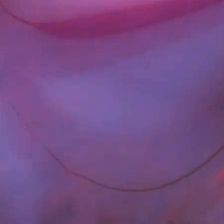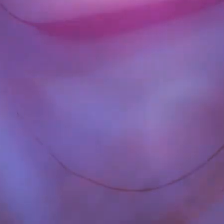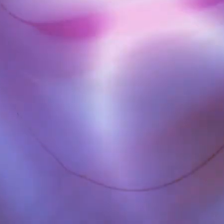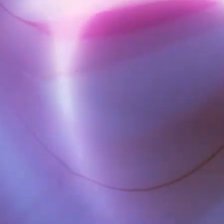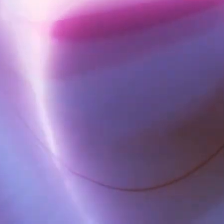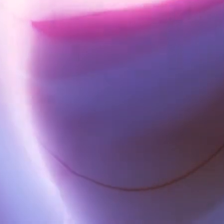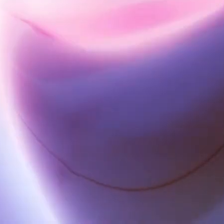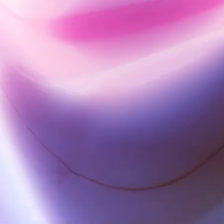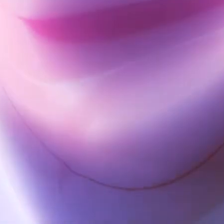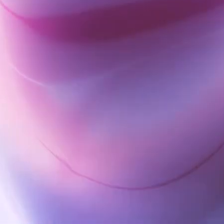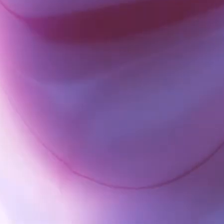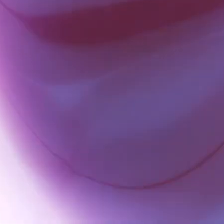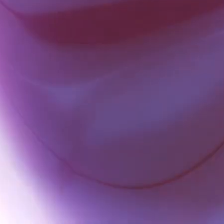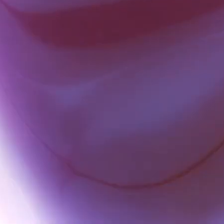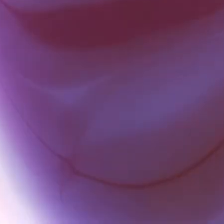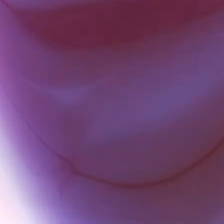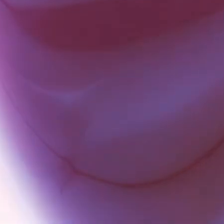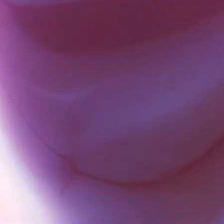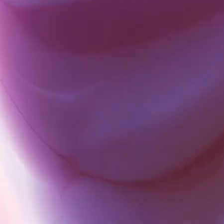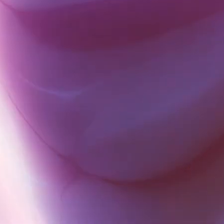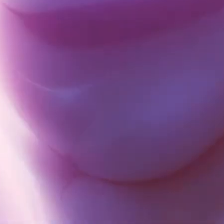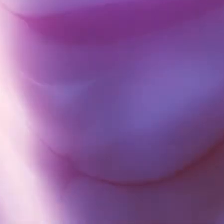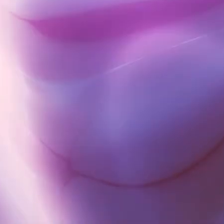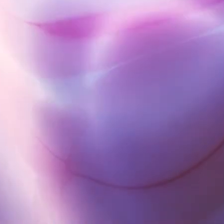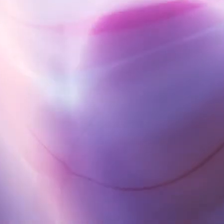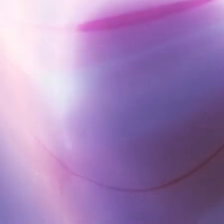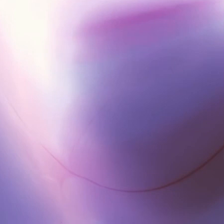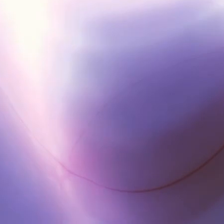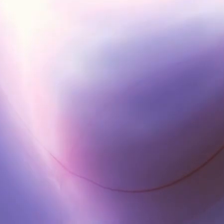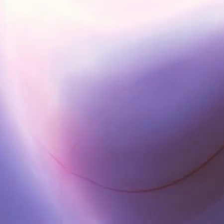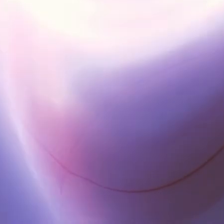G1 E aí